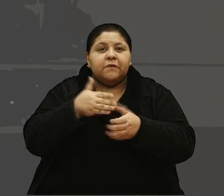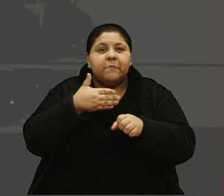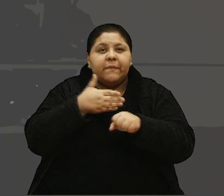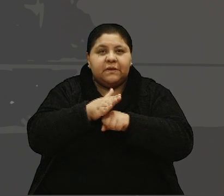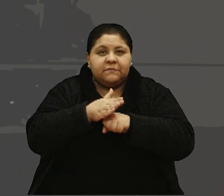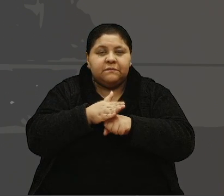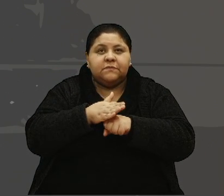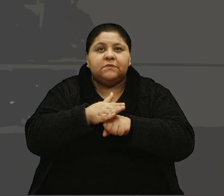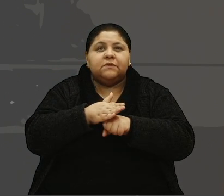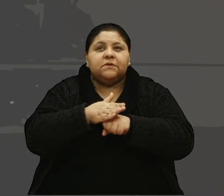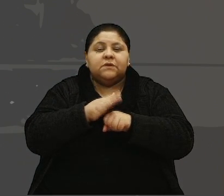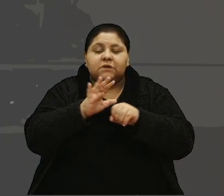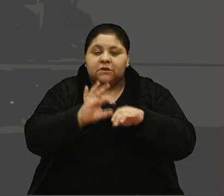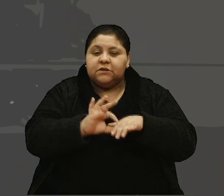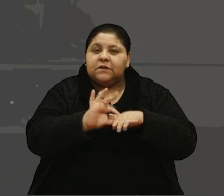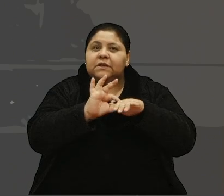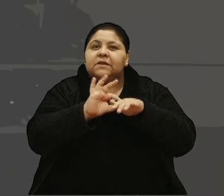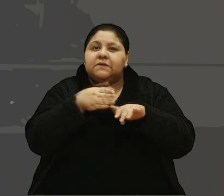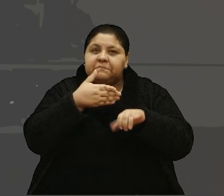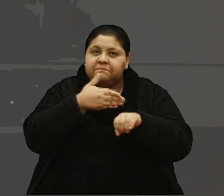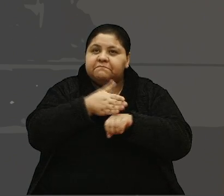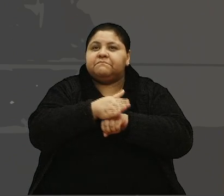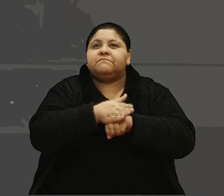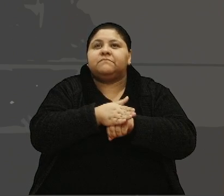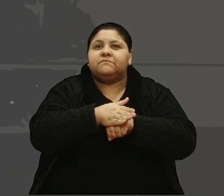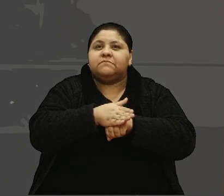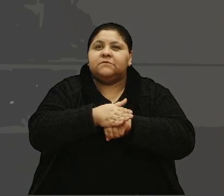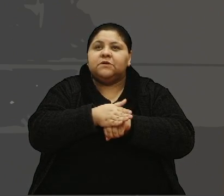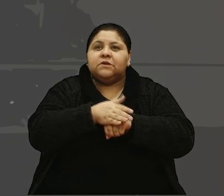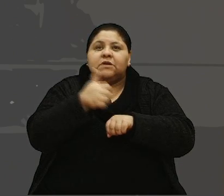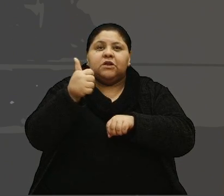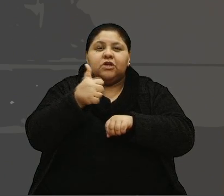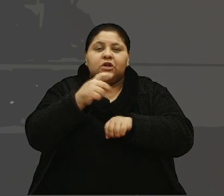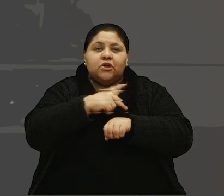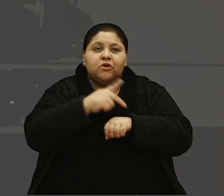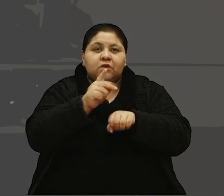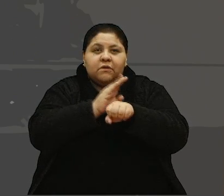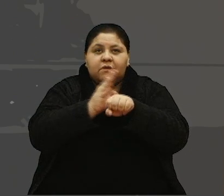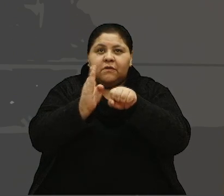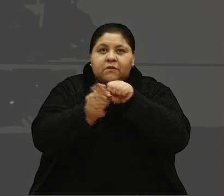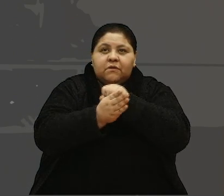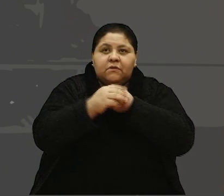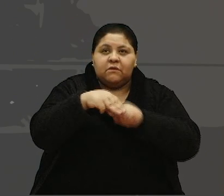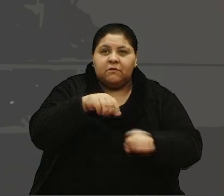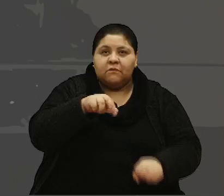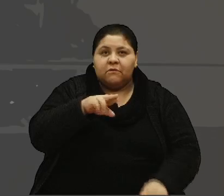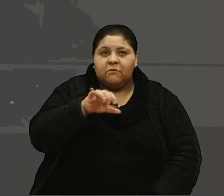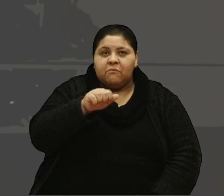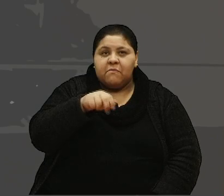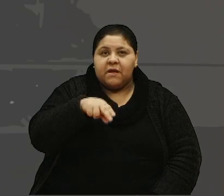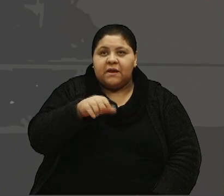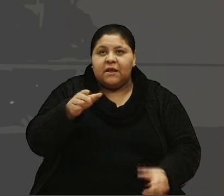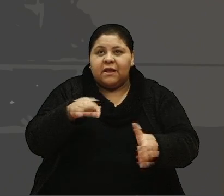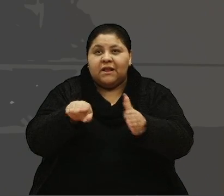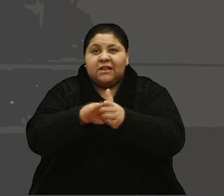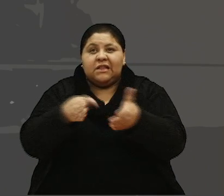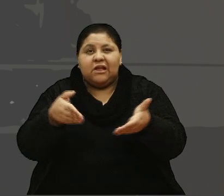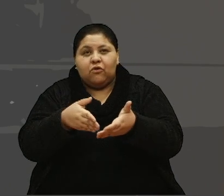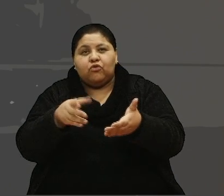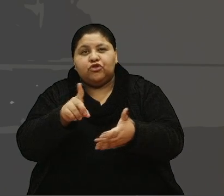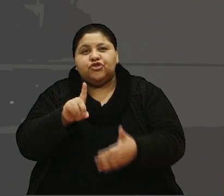envolvidas, lideranças envolvidas, desde o primeiro presidente de bairro lá do Mariani ao atual, do qual é o